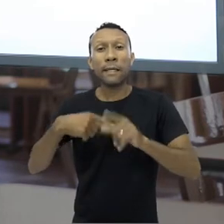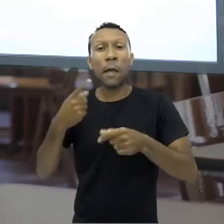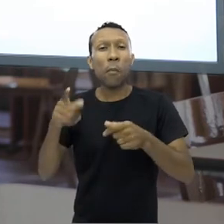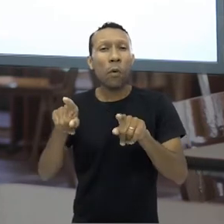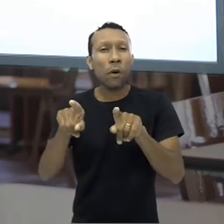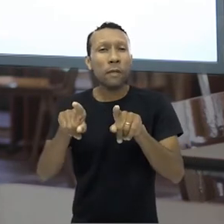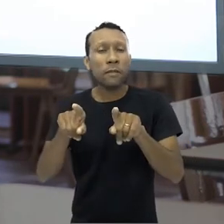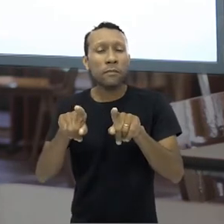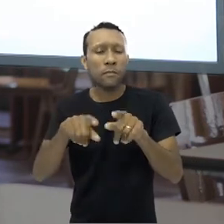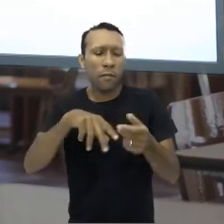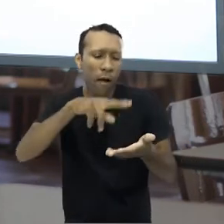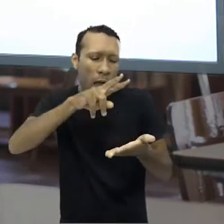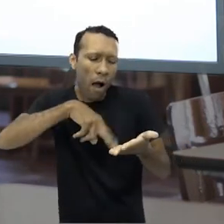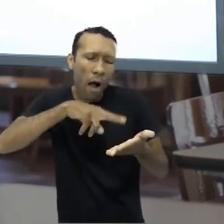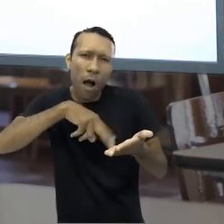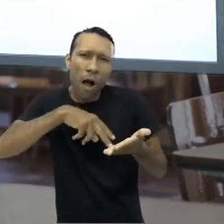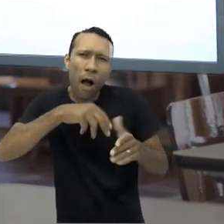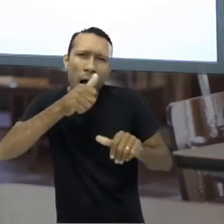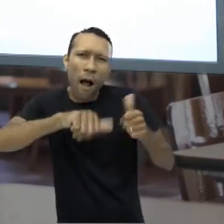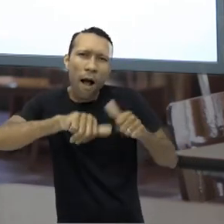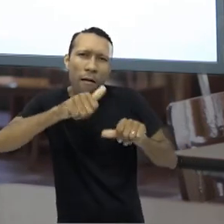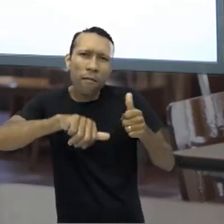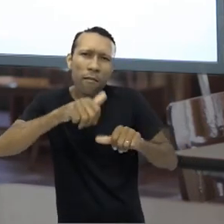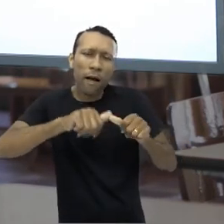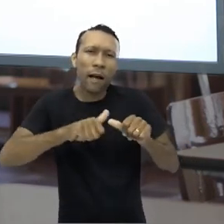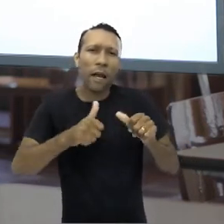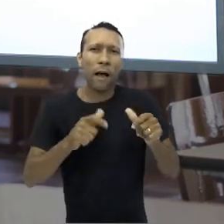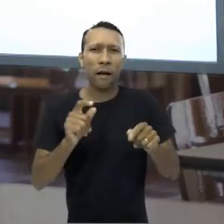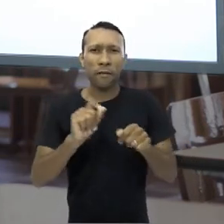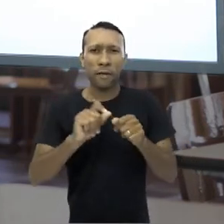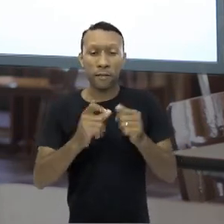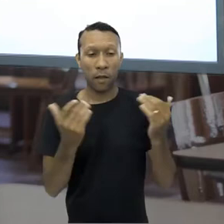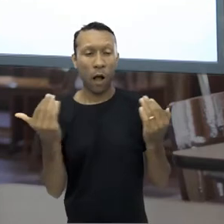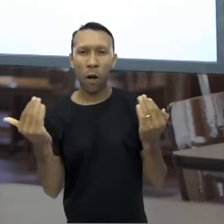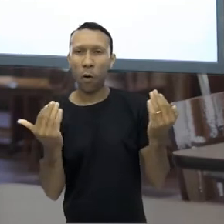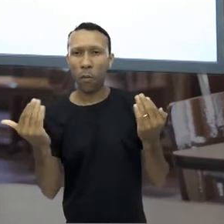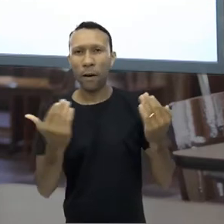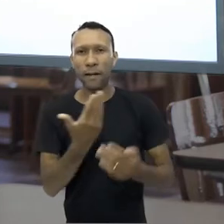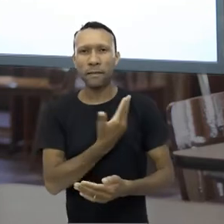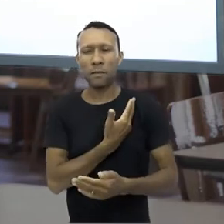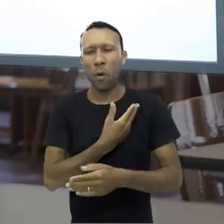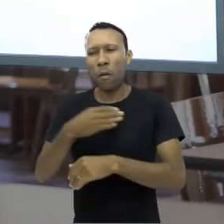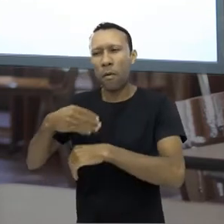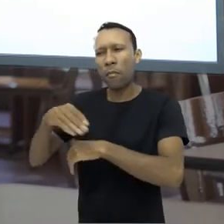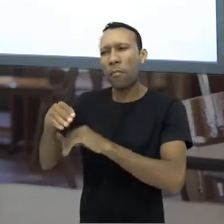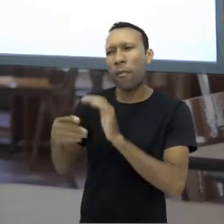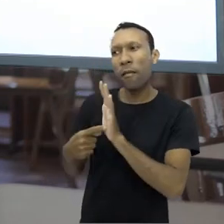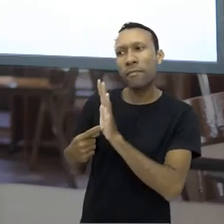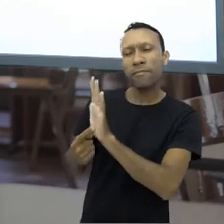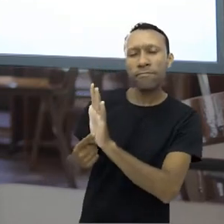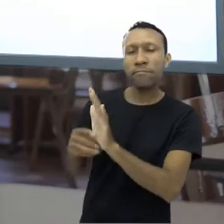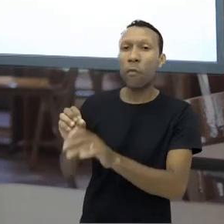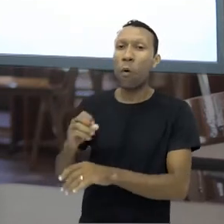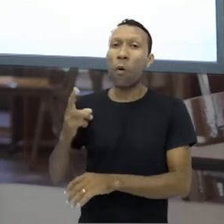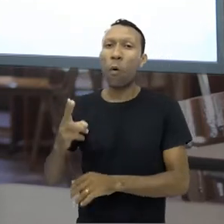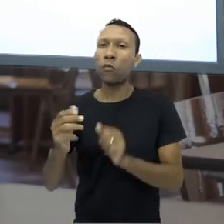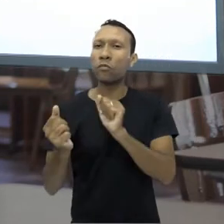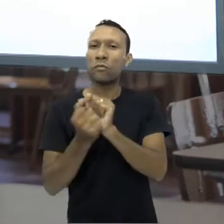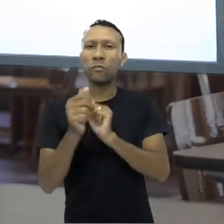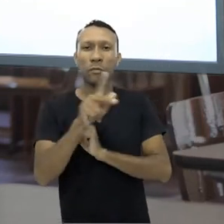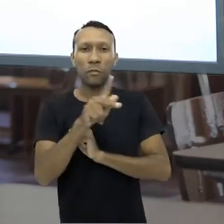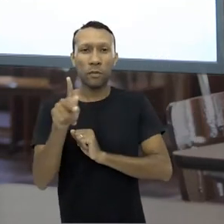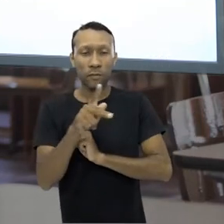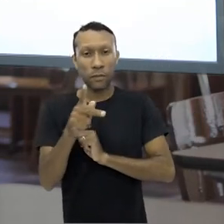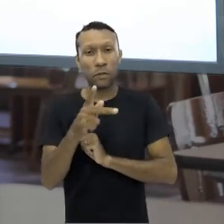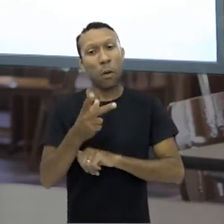essa análise, essa reflexão dos dois desenhos, comparando com os colegas de classe através de WhatsApp ou nas lives com o professor de